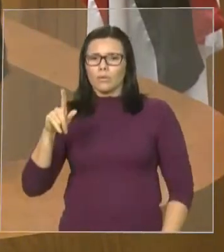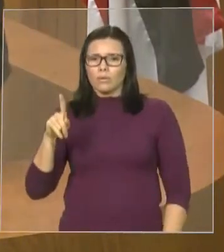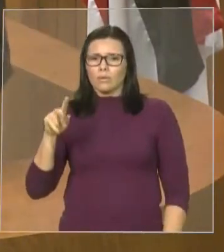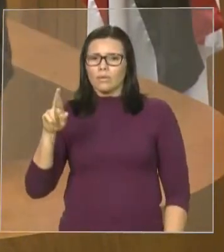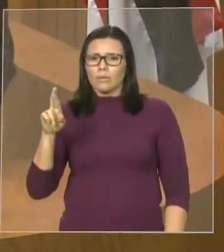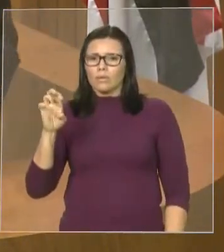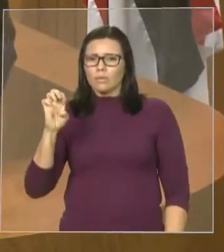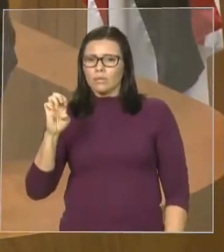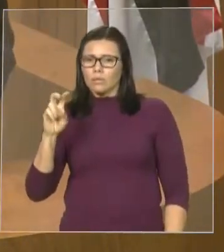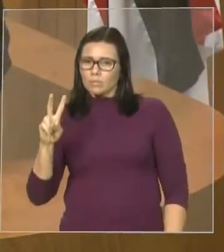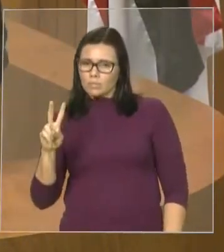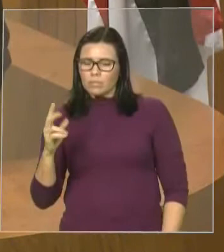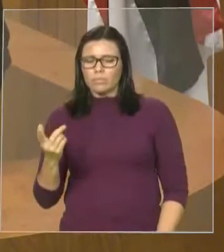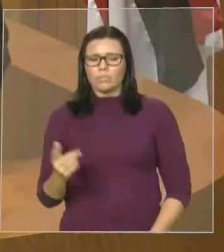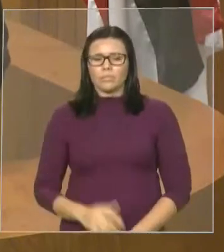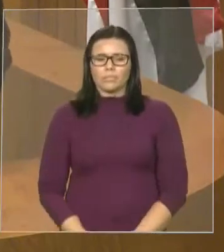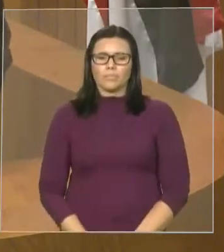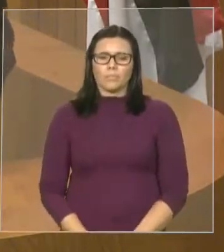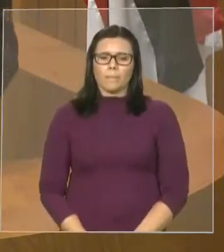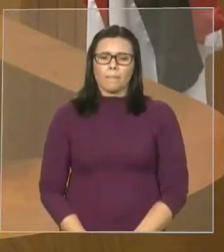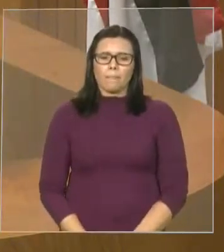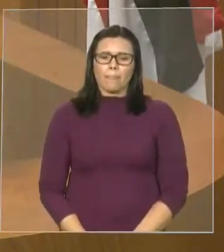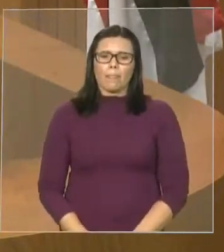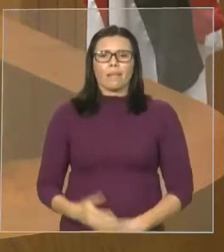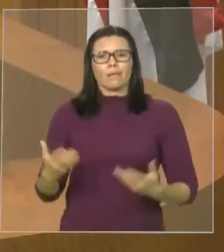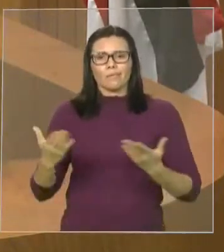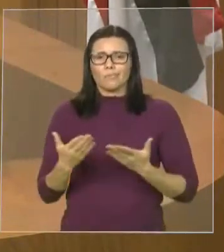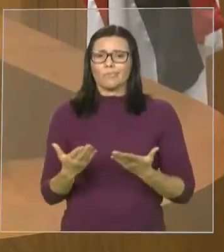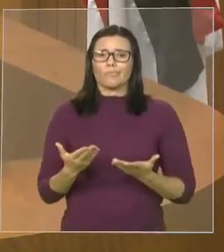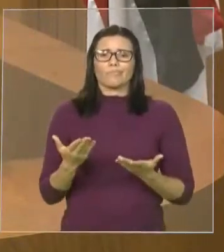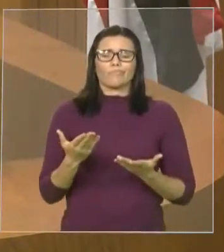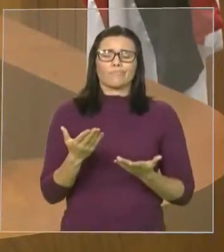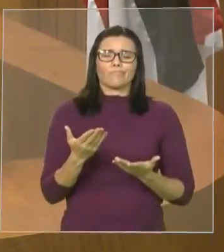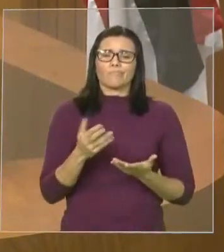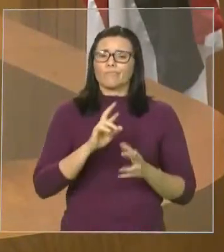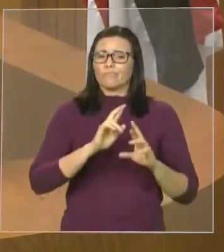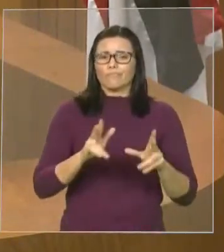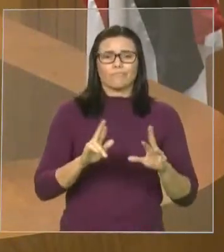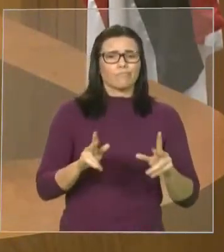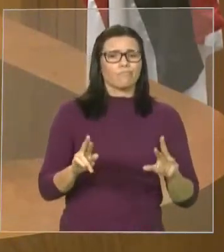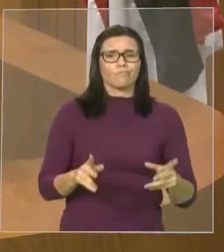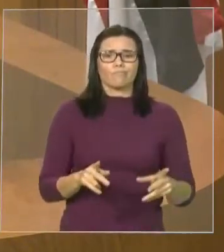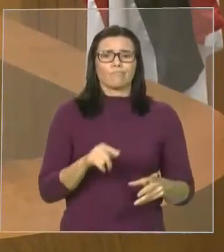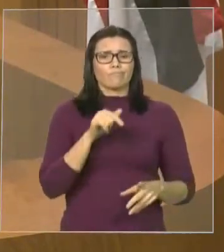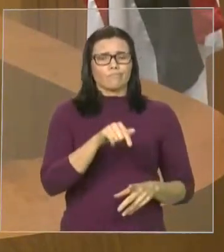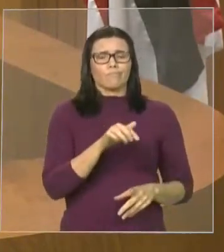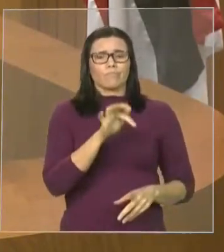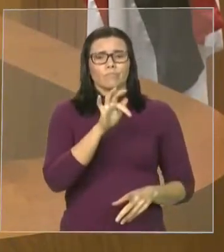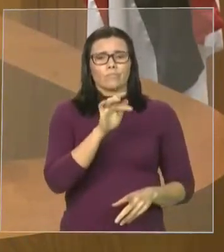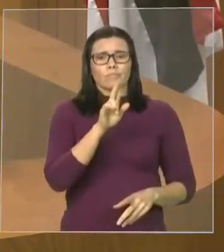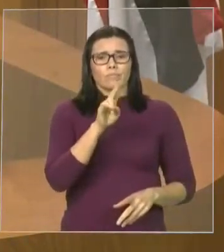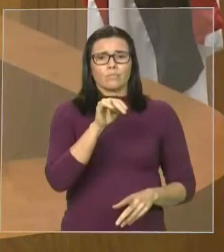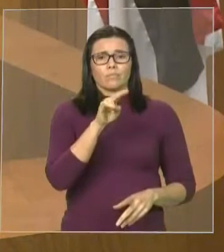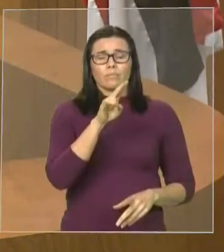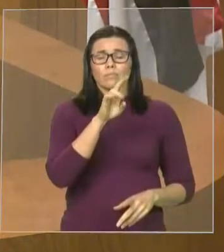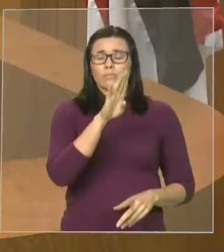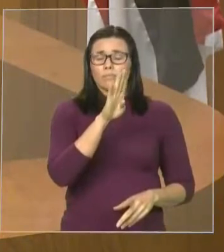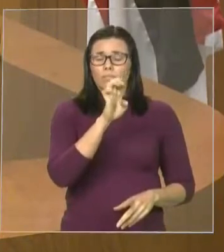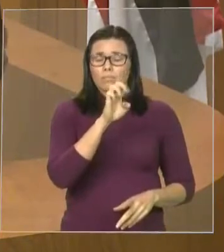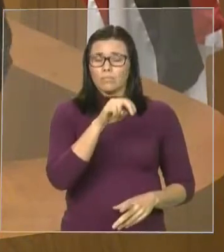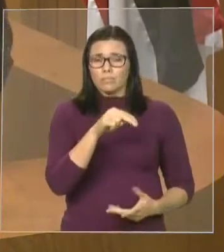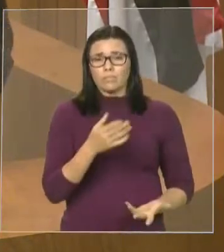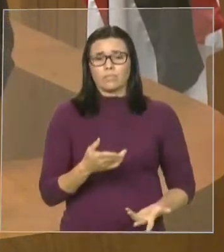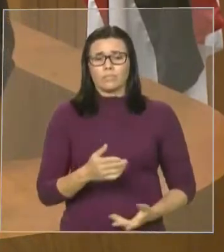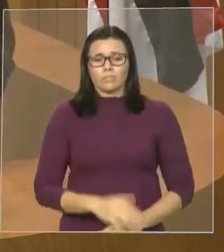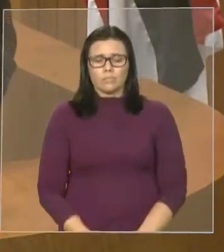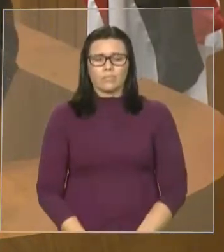casa corrigir essa distorção, aprovando essa emenda, que nada mais diz, como eu estou dizendo para vocês, que